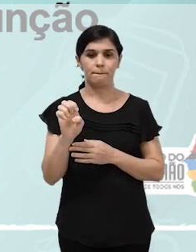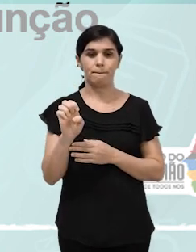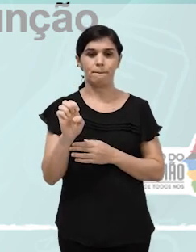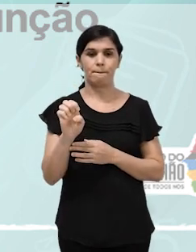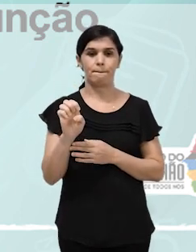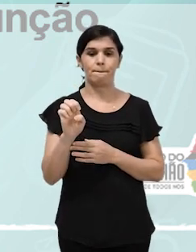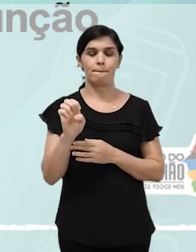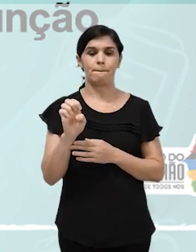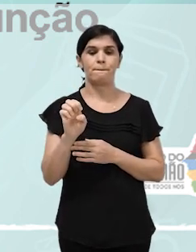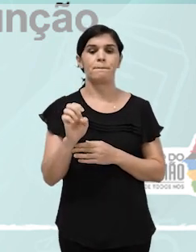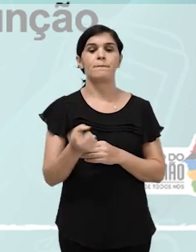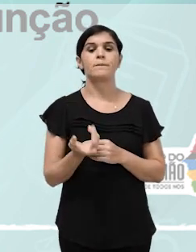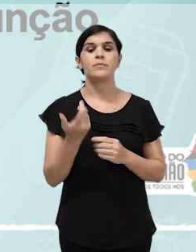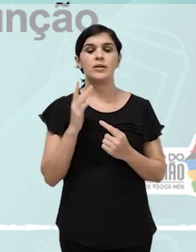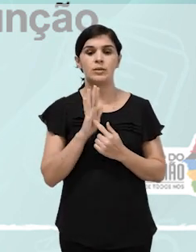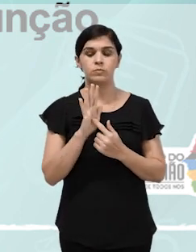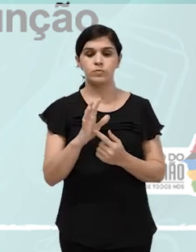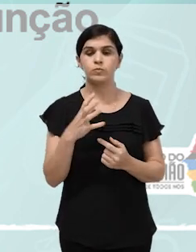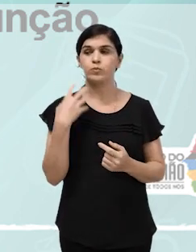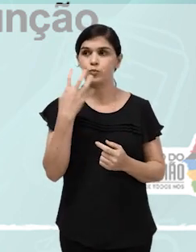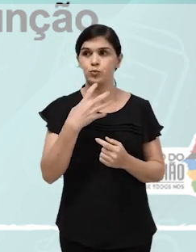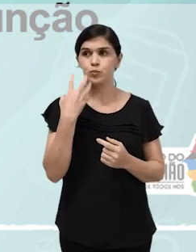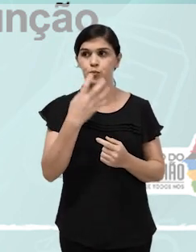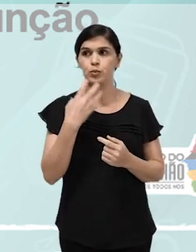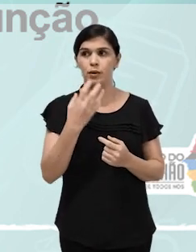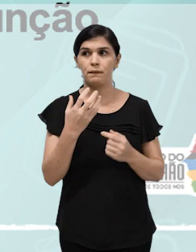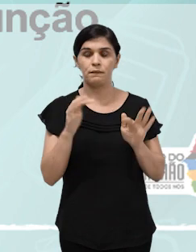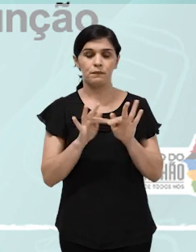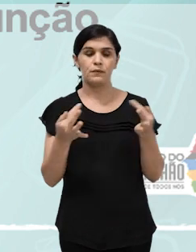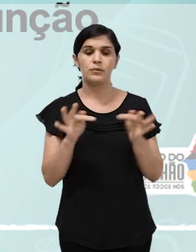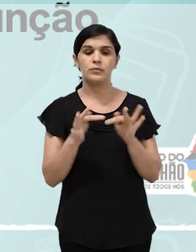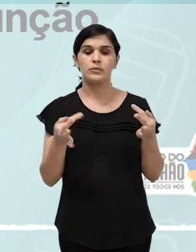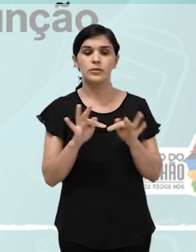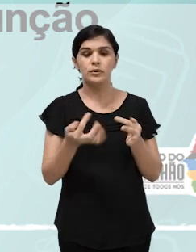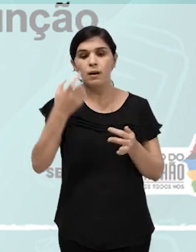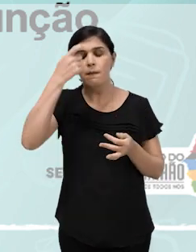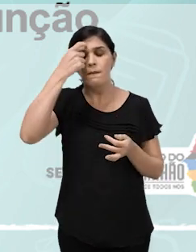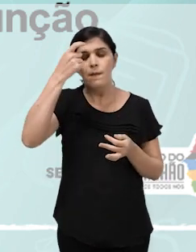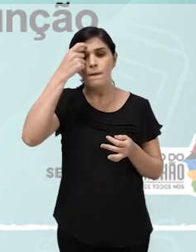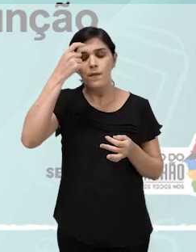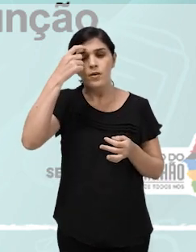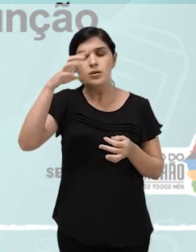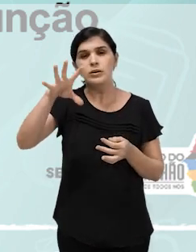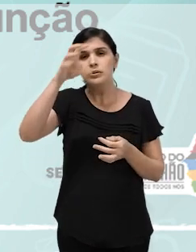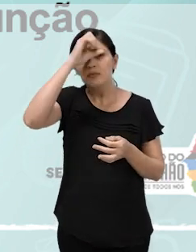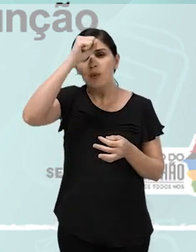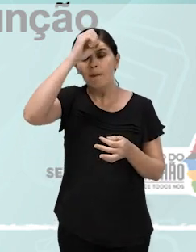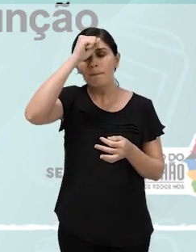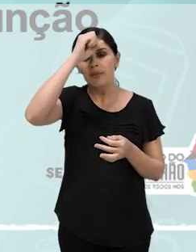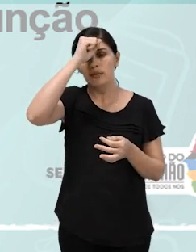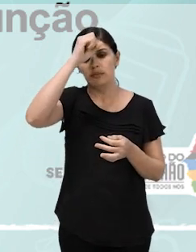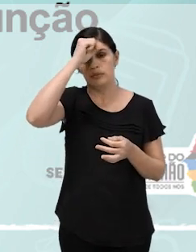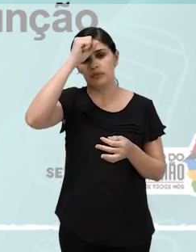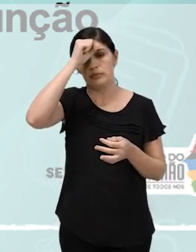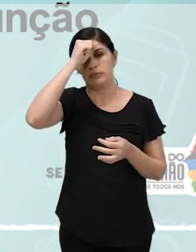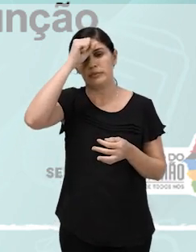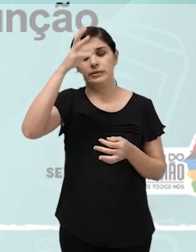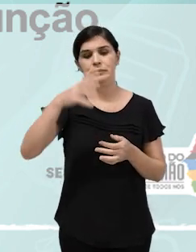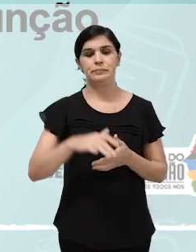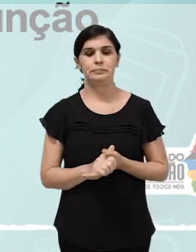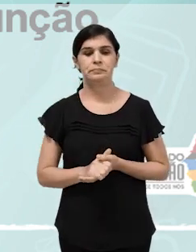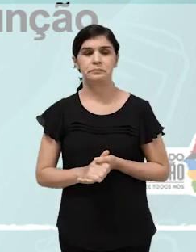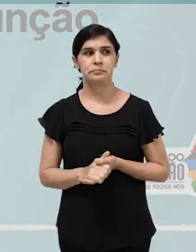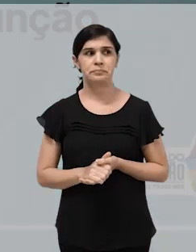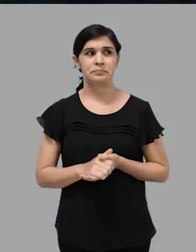produzir efeito musical, como também a função de facilitar a memorização, já que as composições eram transmitidas oralmente. Eu vou aproveitar